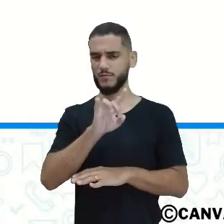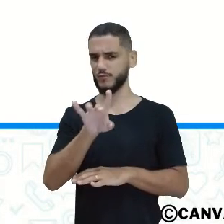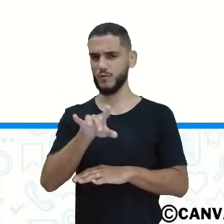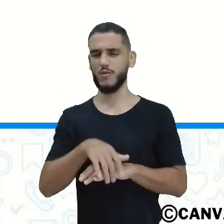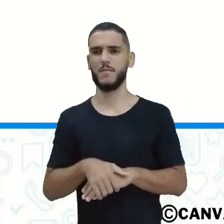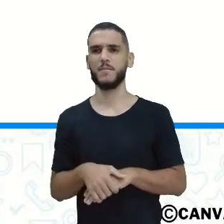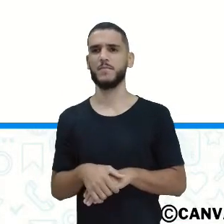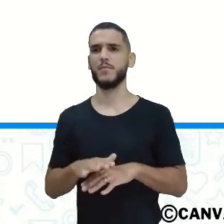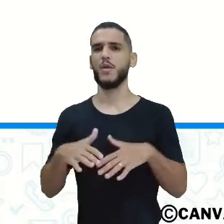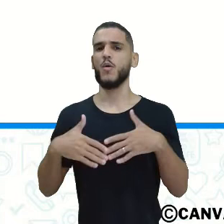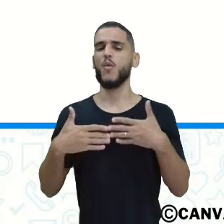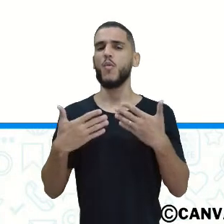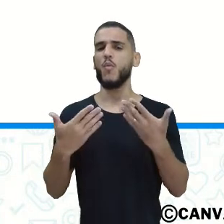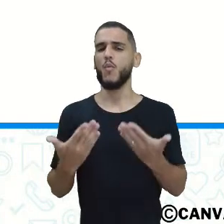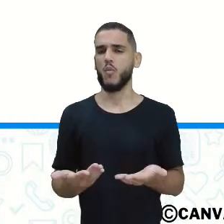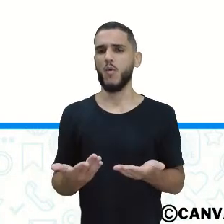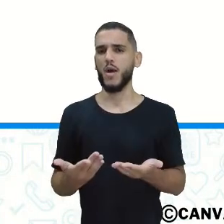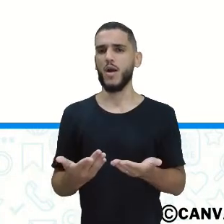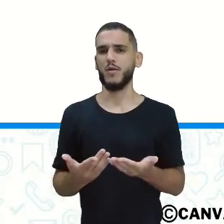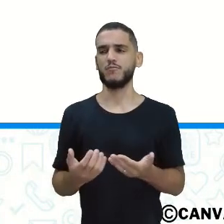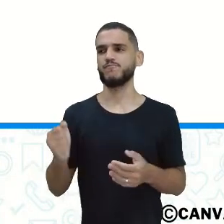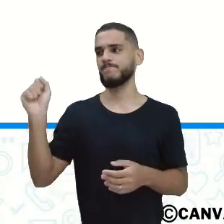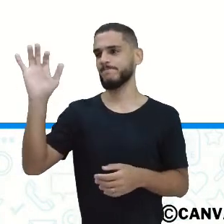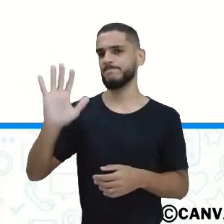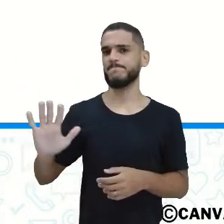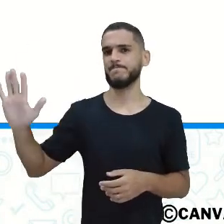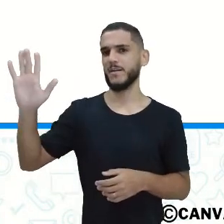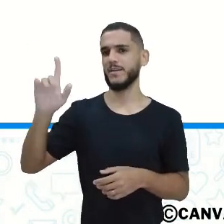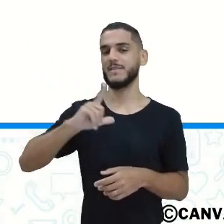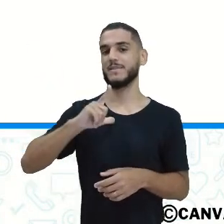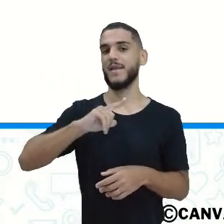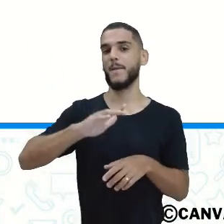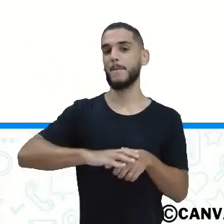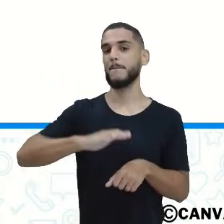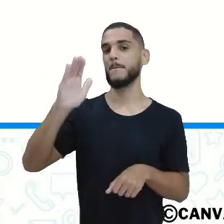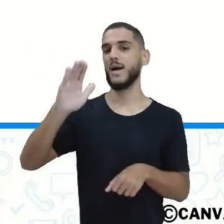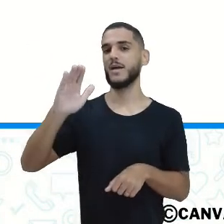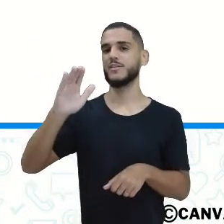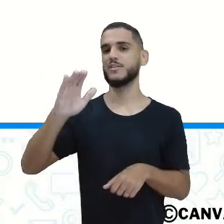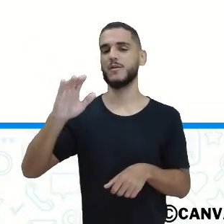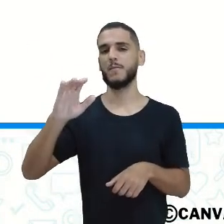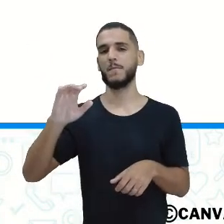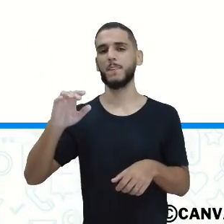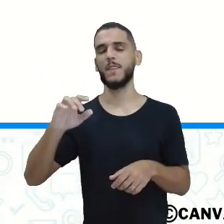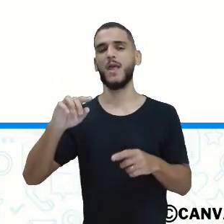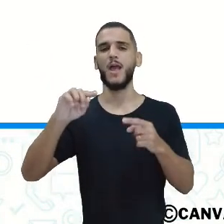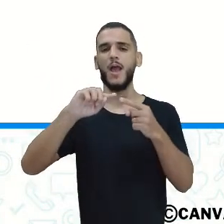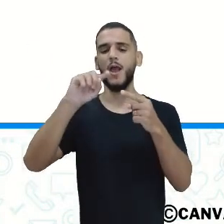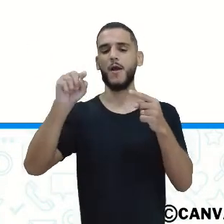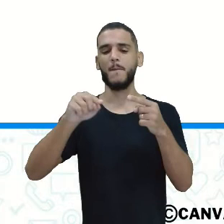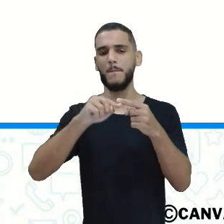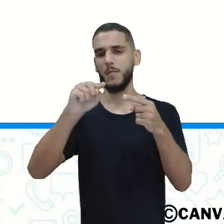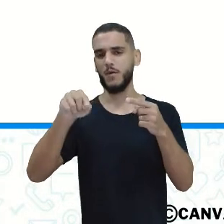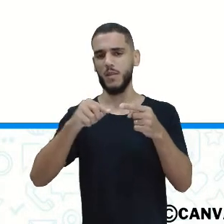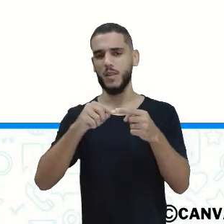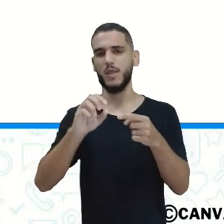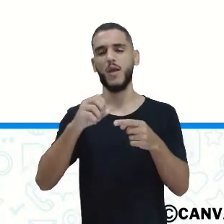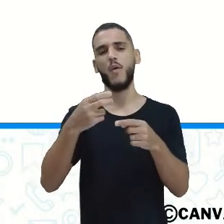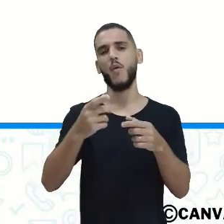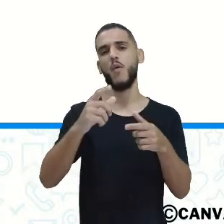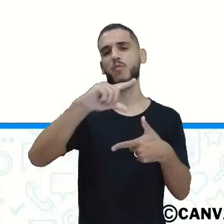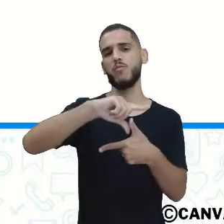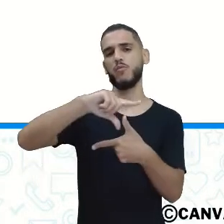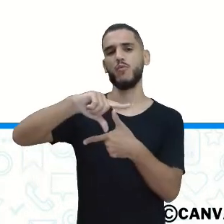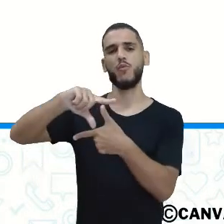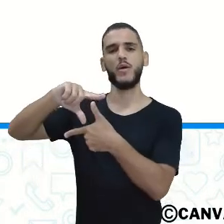qual seria a figura que teria em maior quantidade? As bolinhas, os círculos ou os quadrados? E